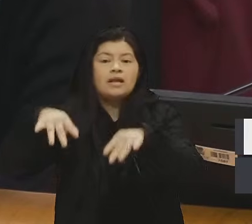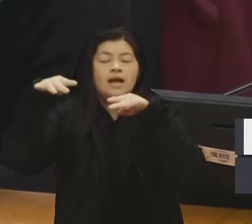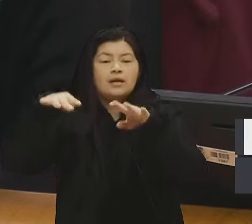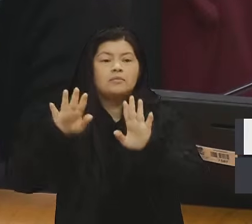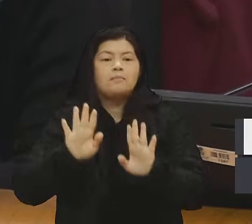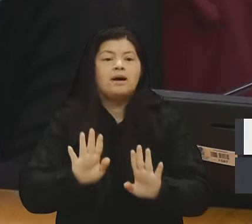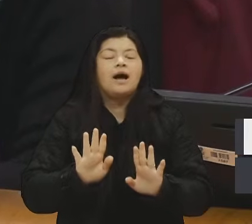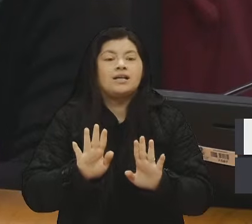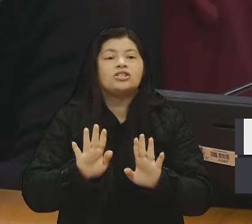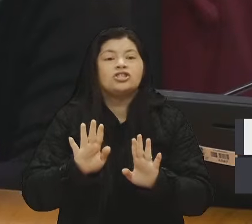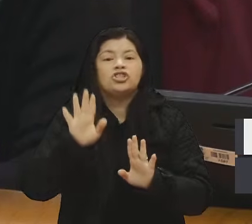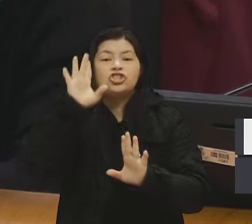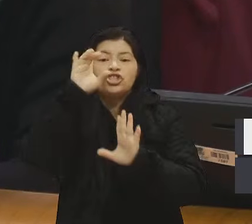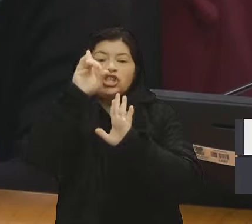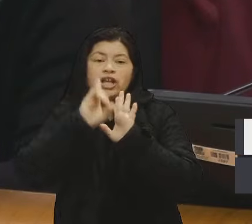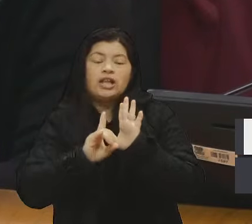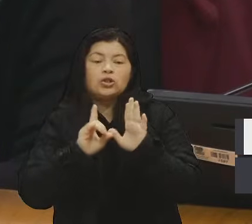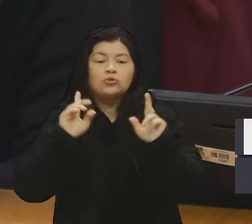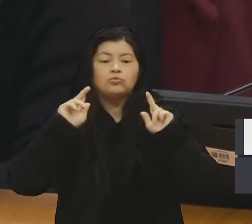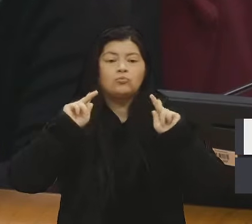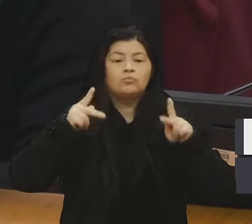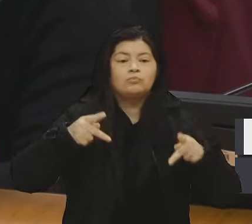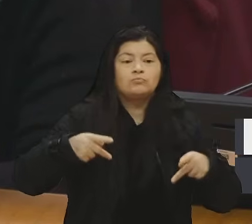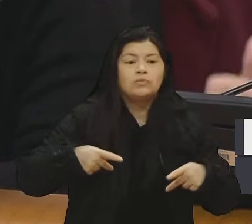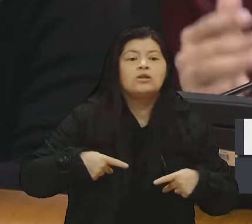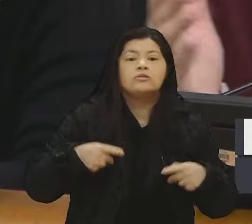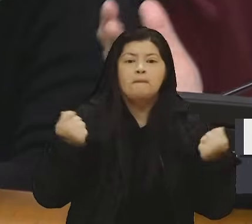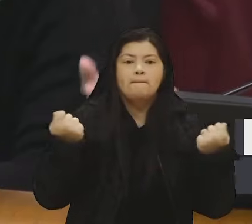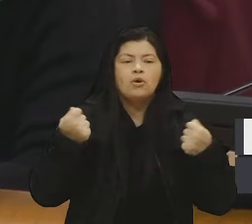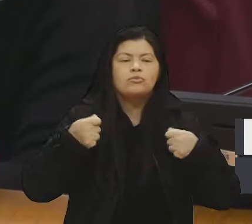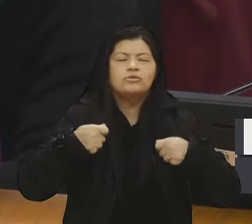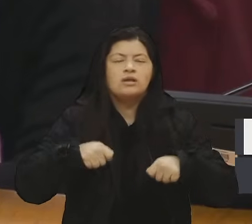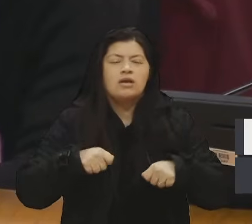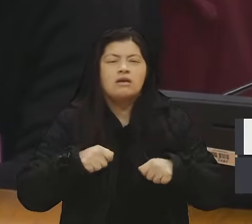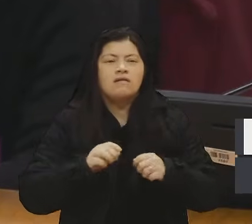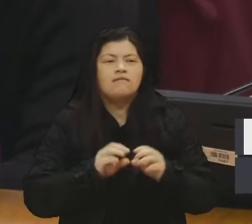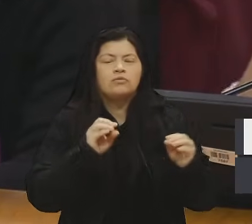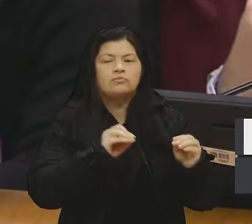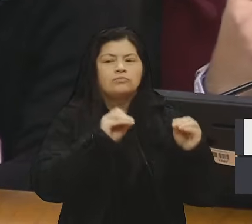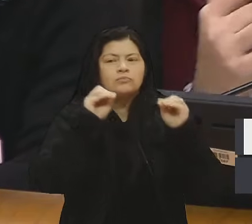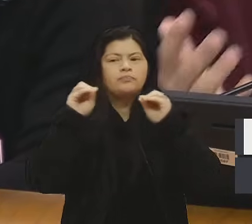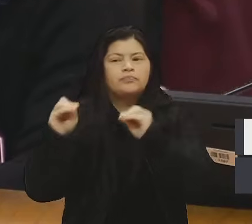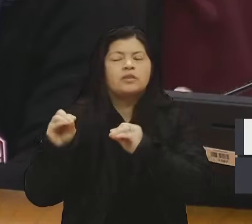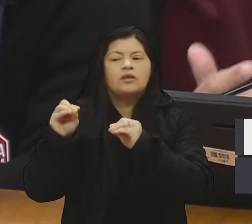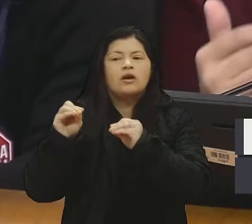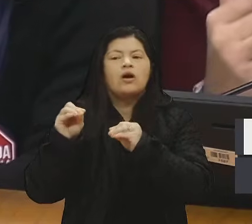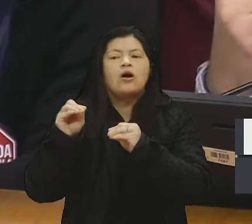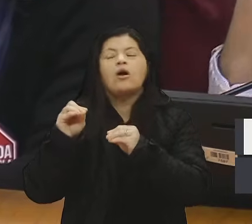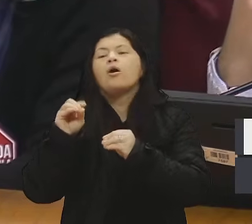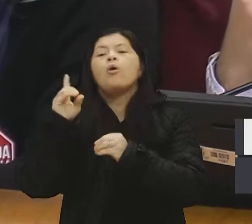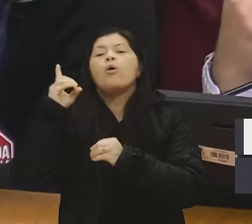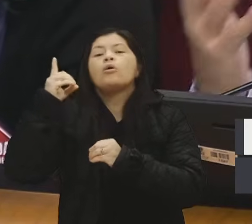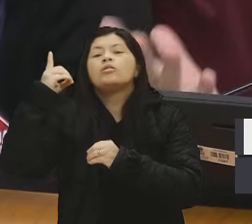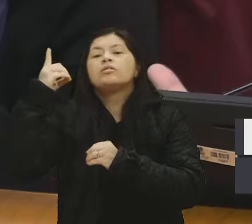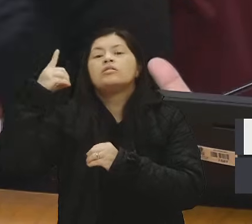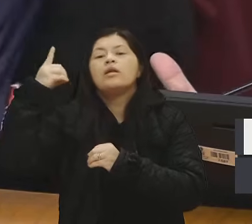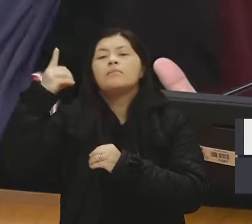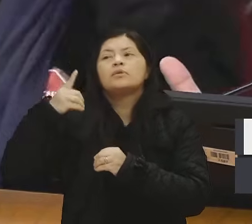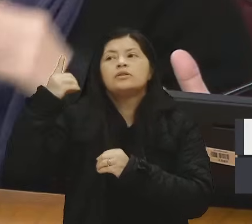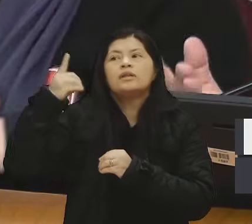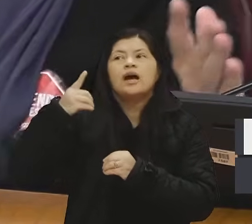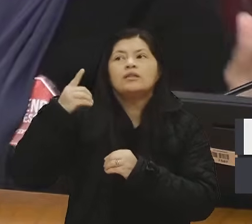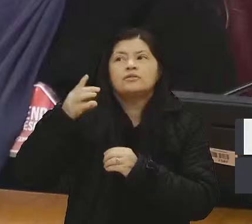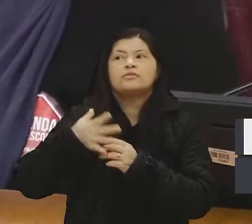Direitos Humanos, que vai ser o possível, né, e enviar os deputados estaduais da cidade. São 4